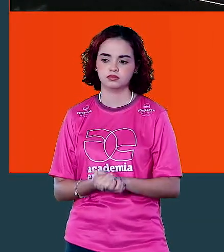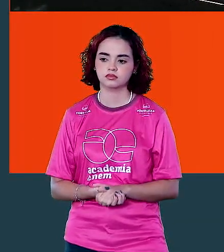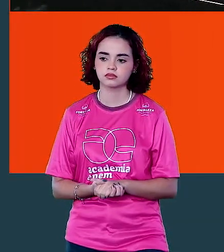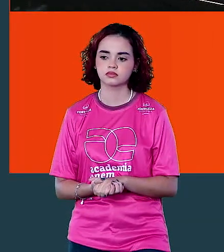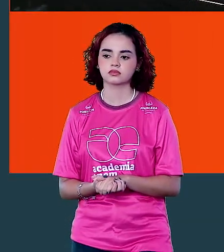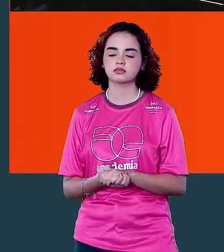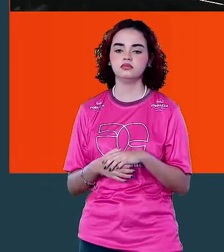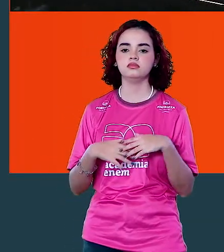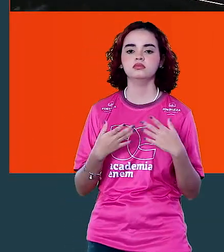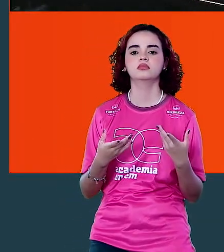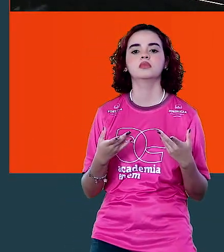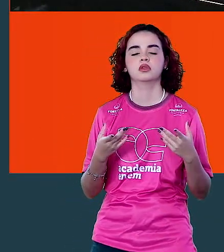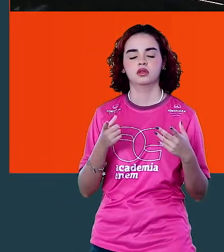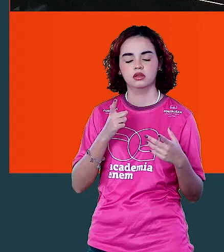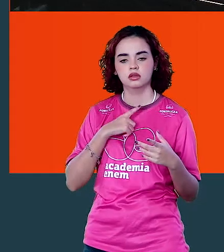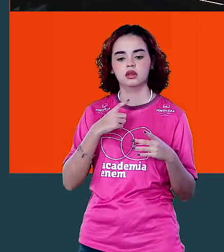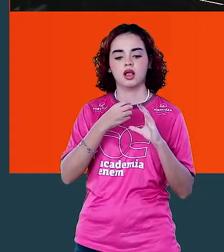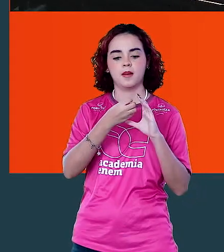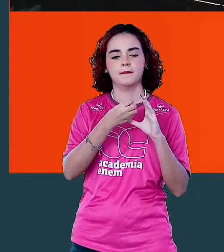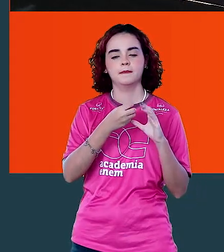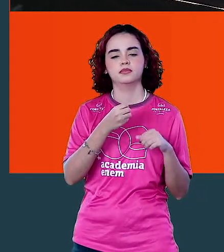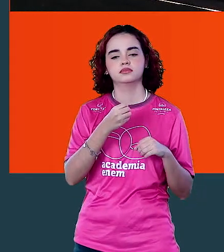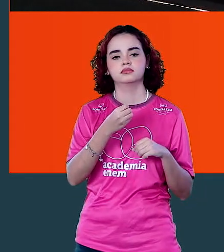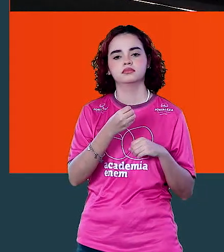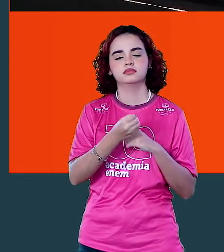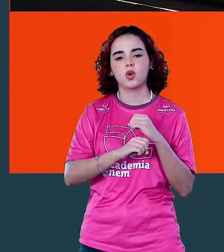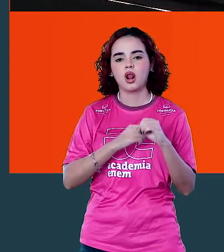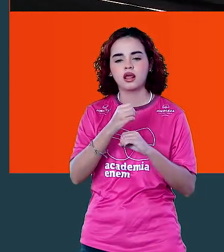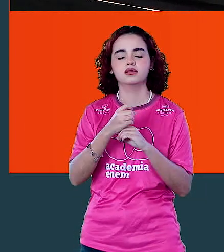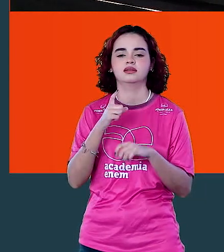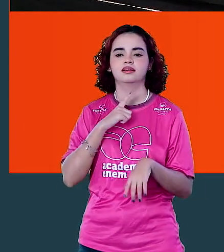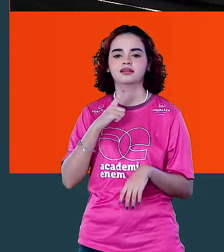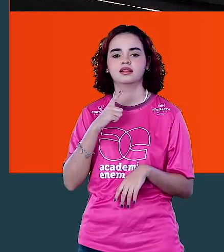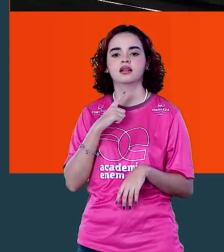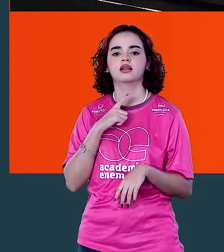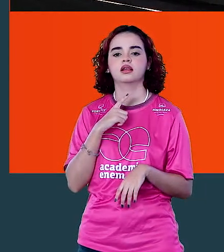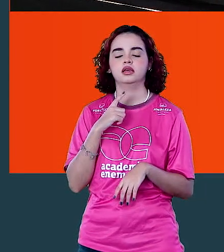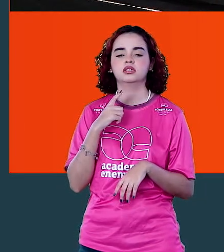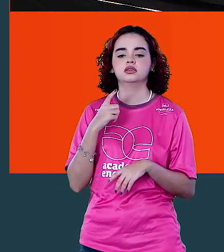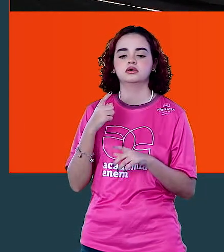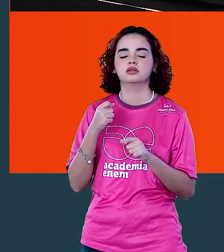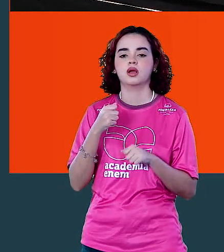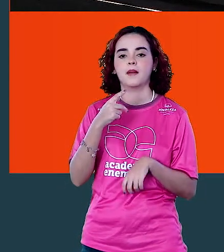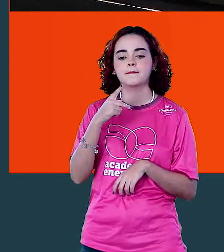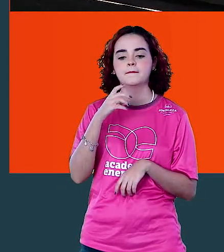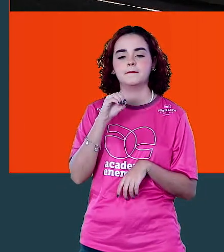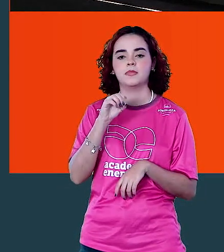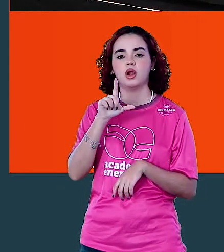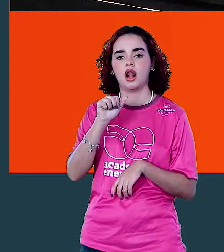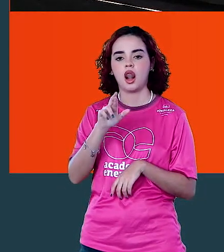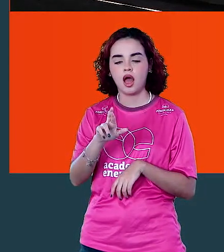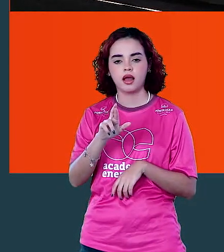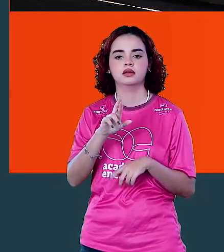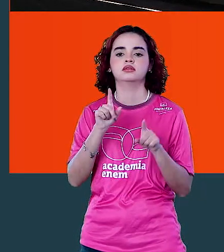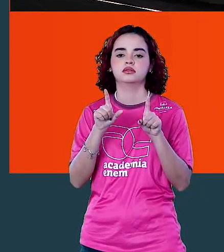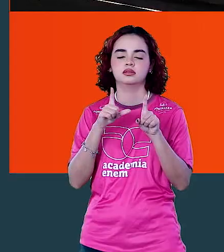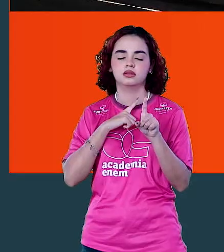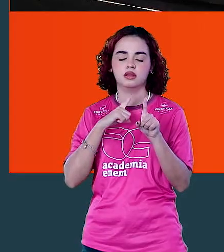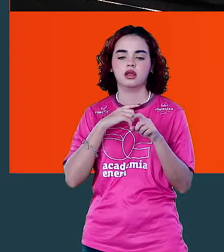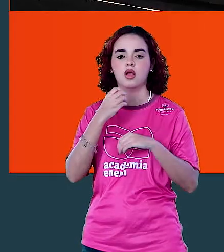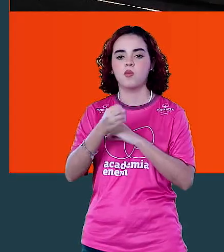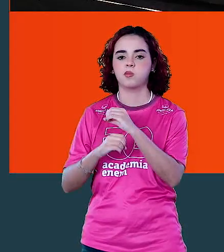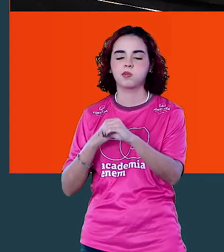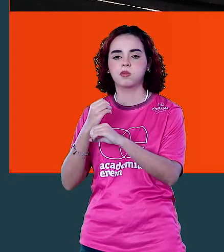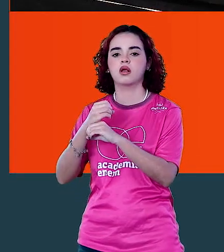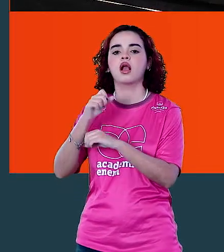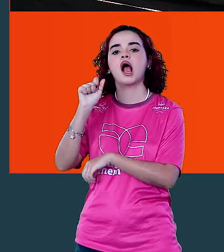que existem moléculas que são polares e moléculas que são apolares. Esse azinho